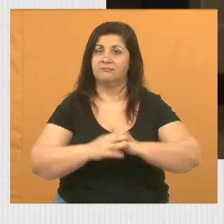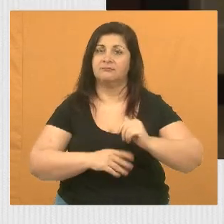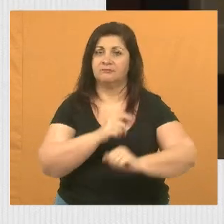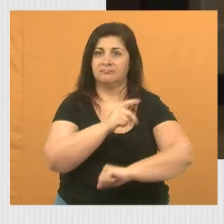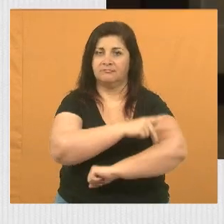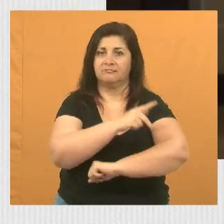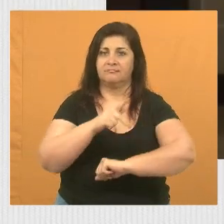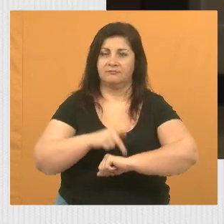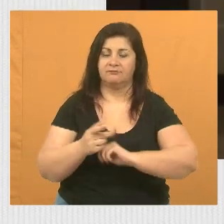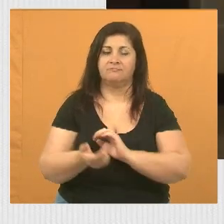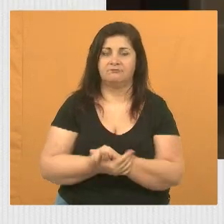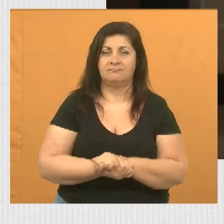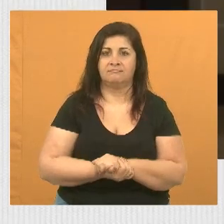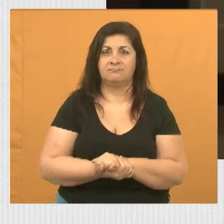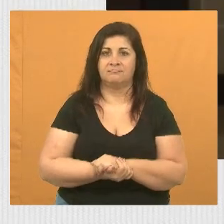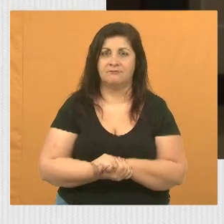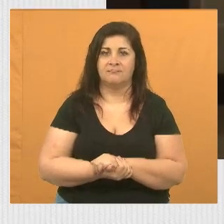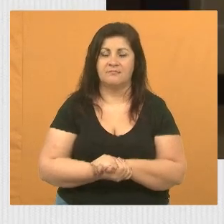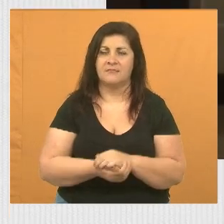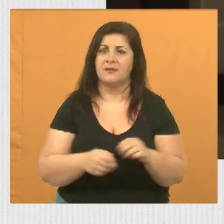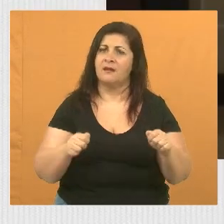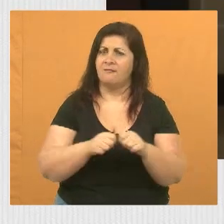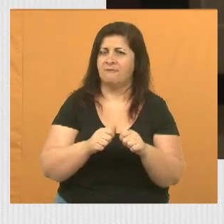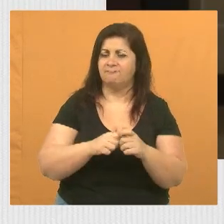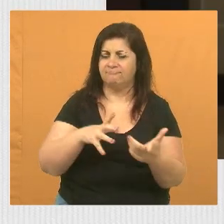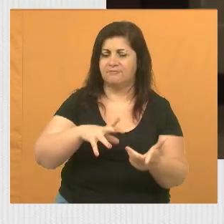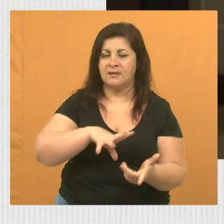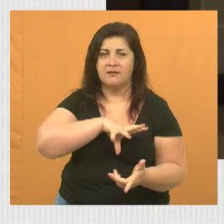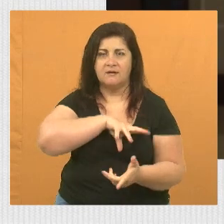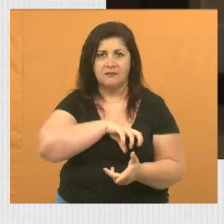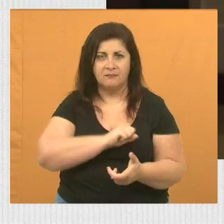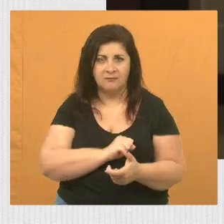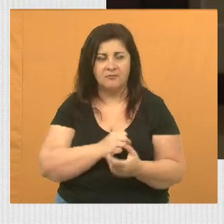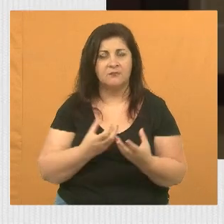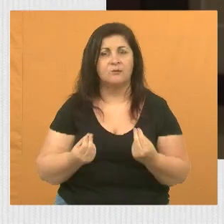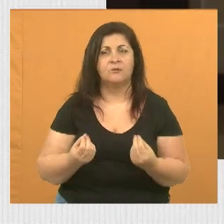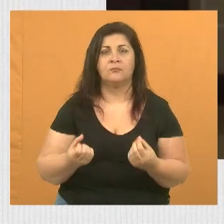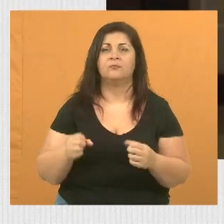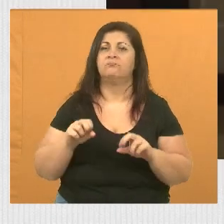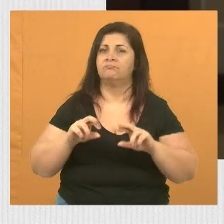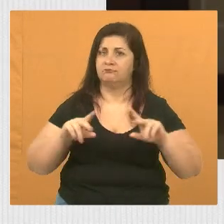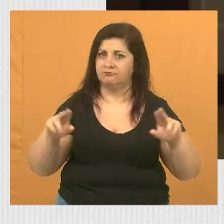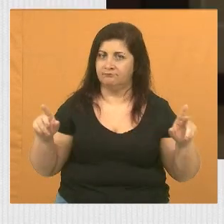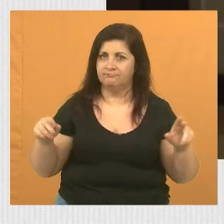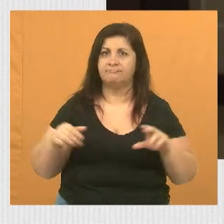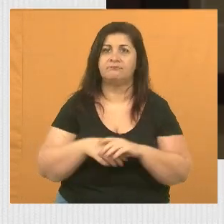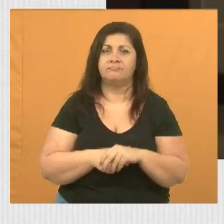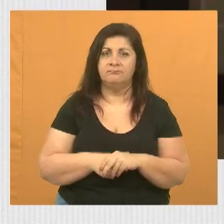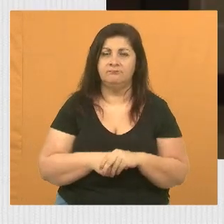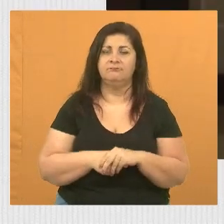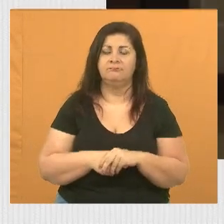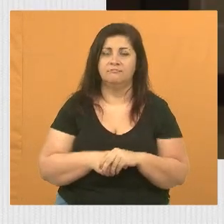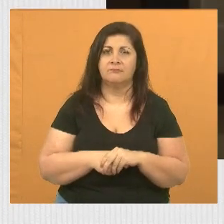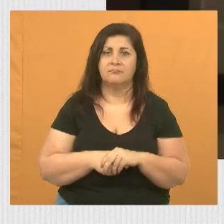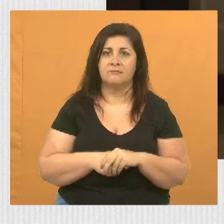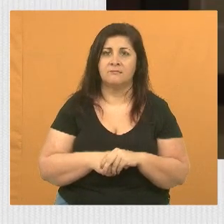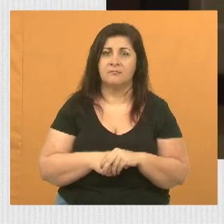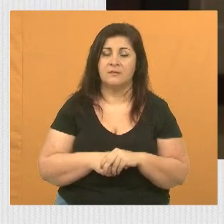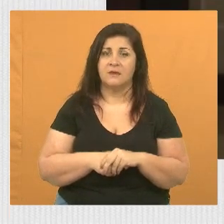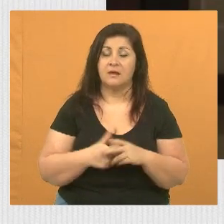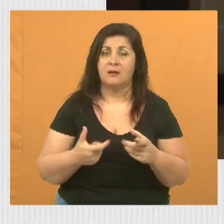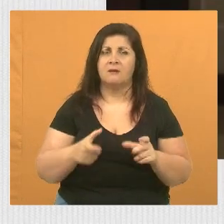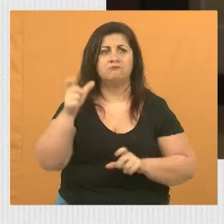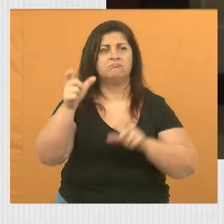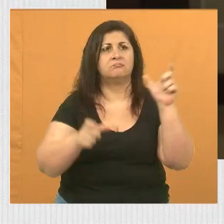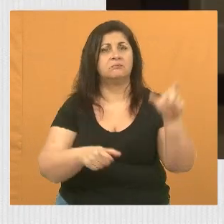delas. Então, eu acho que o fazer com amor faz uma diferença. Eu acho que para a gente ser professor hoje em